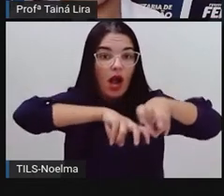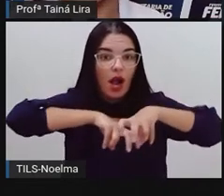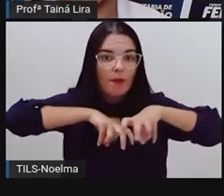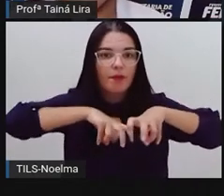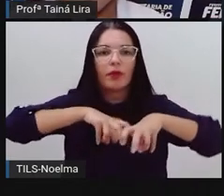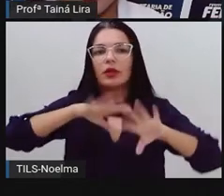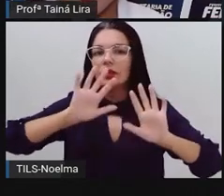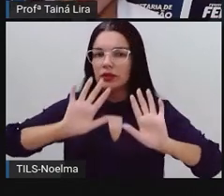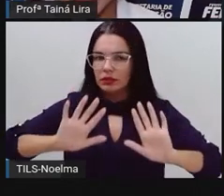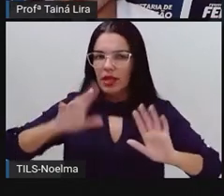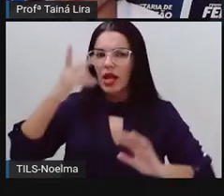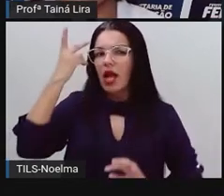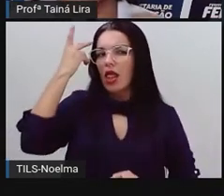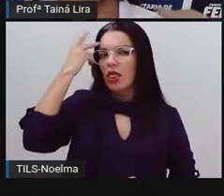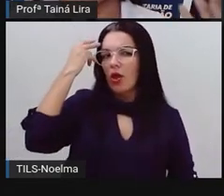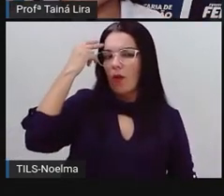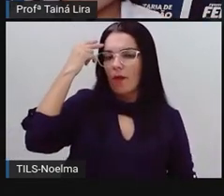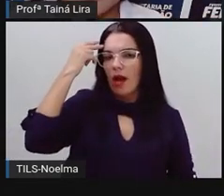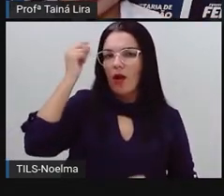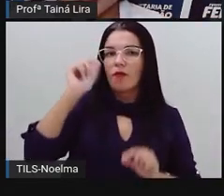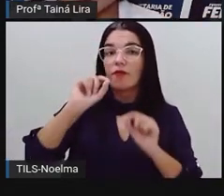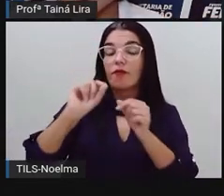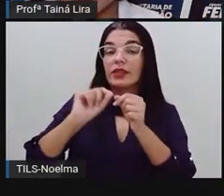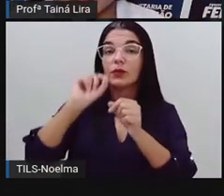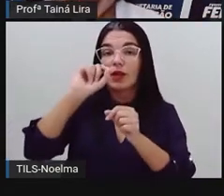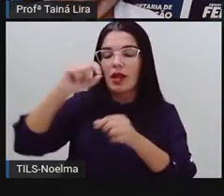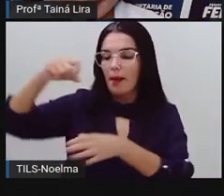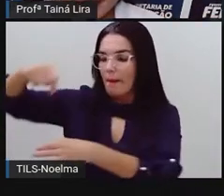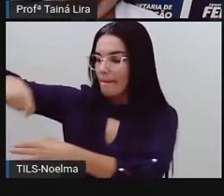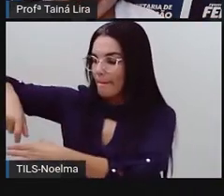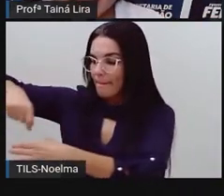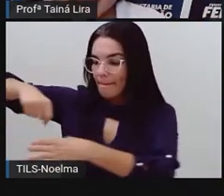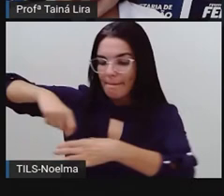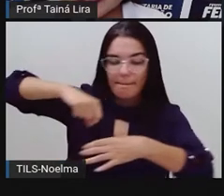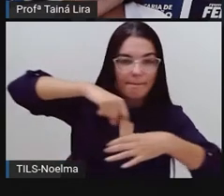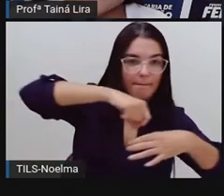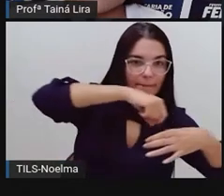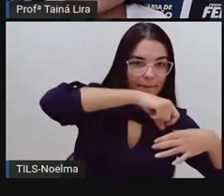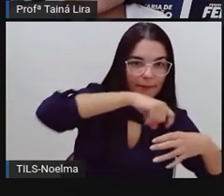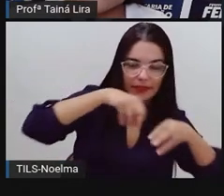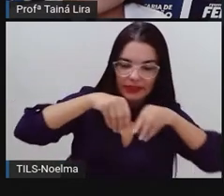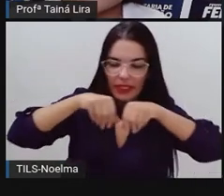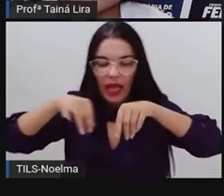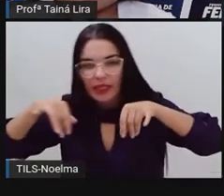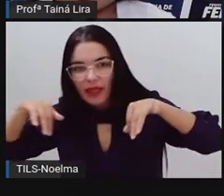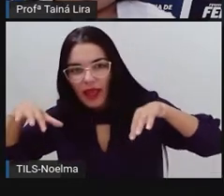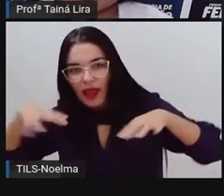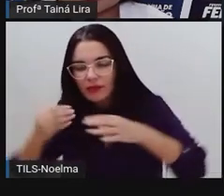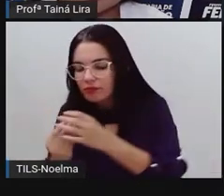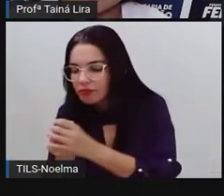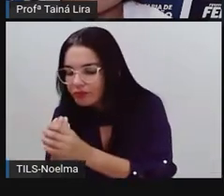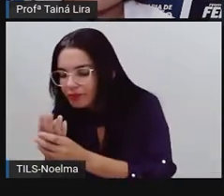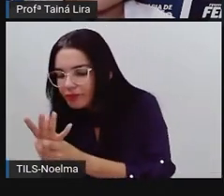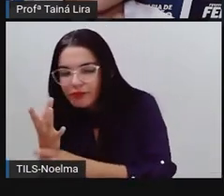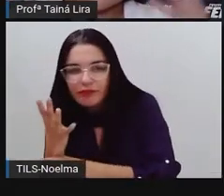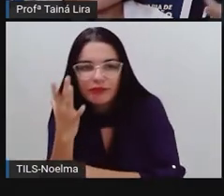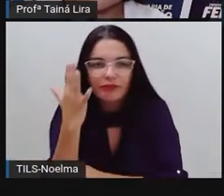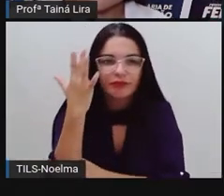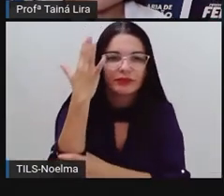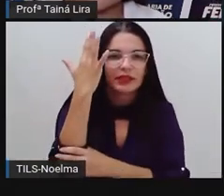ver as pessoas que moram no campo plantando não é E aí ele continua a cidade não janta